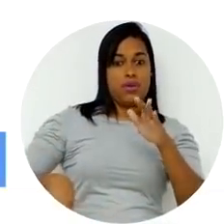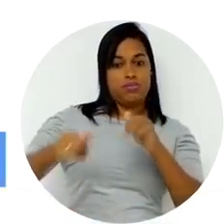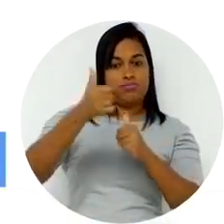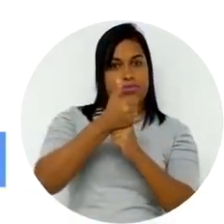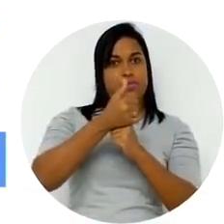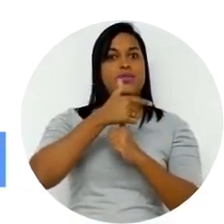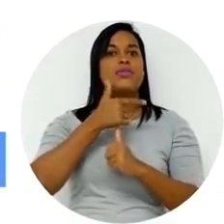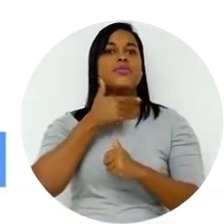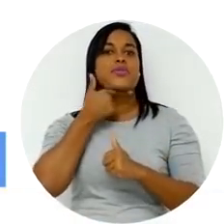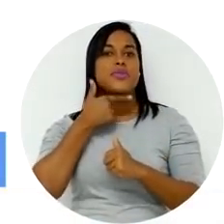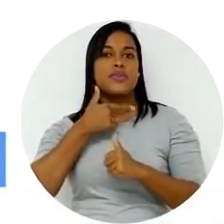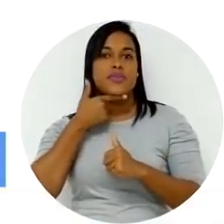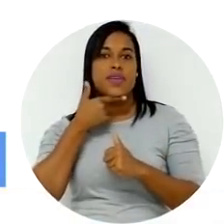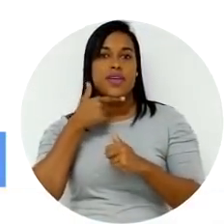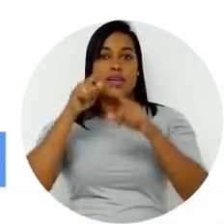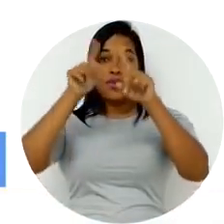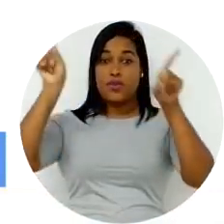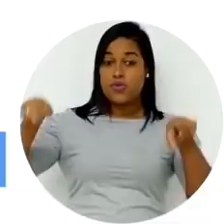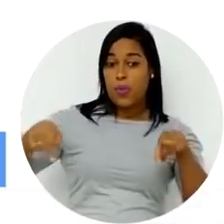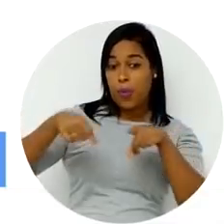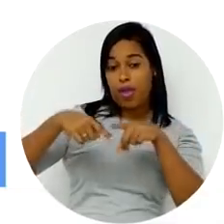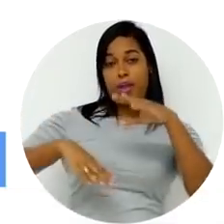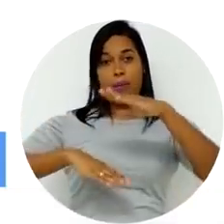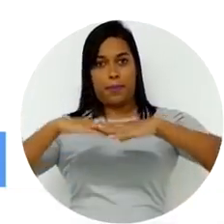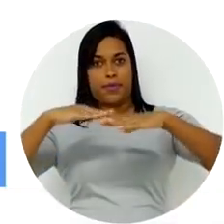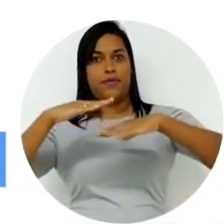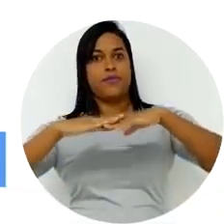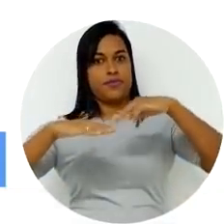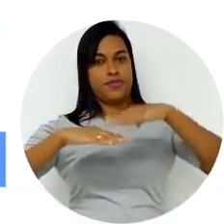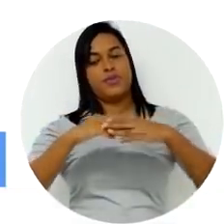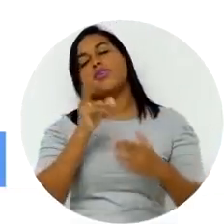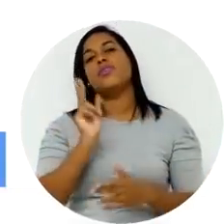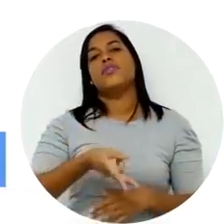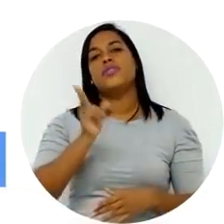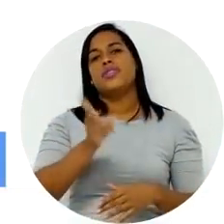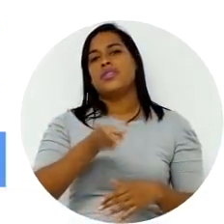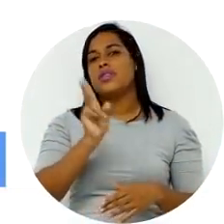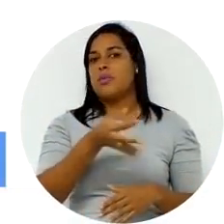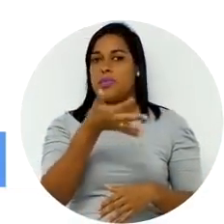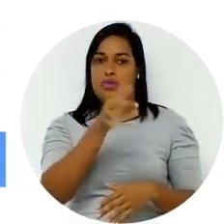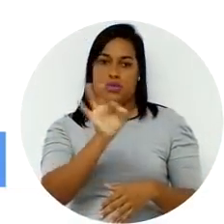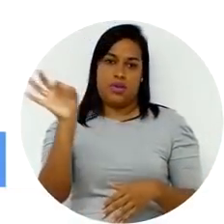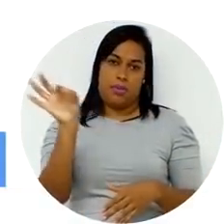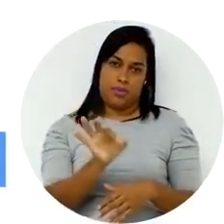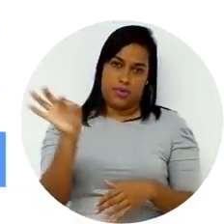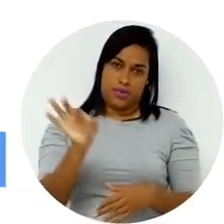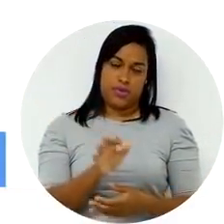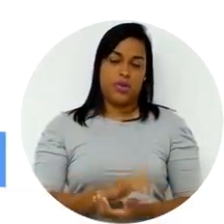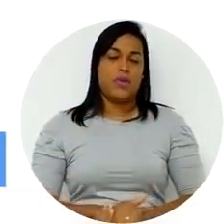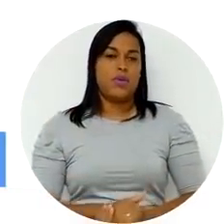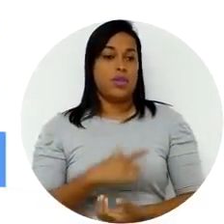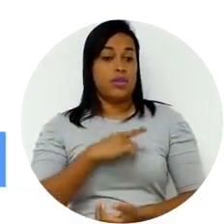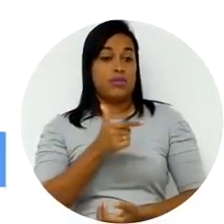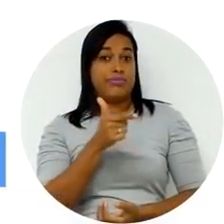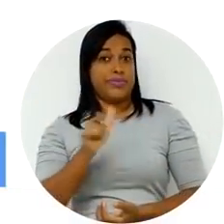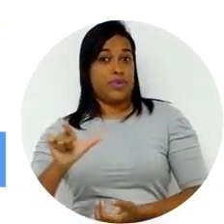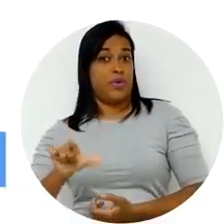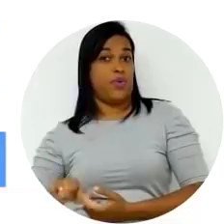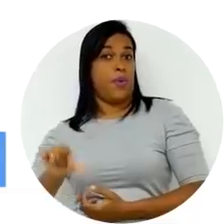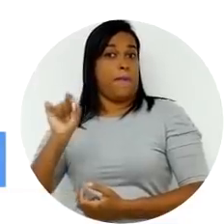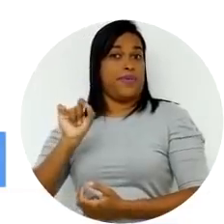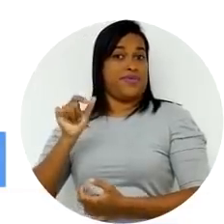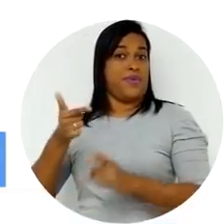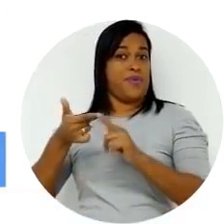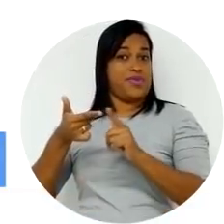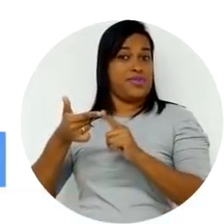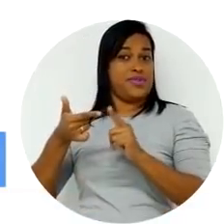essas vagas. E o nosso quadro de funcionários deve estar sempre completo. Mas existe uma outra